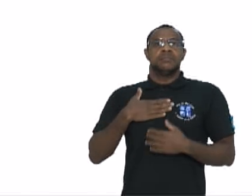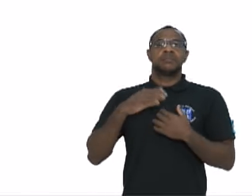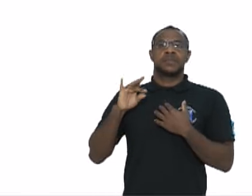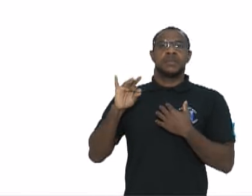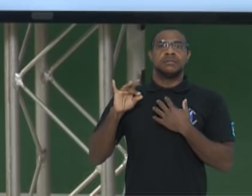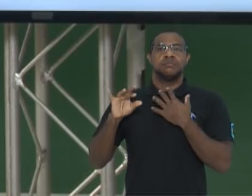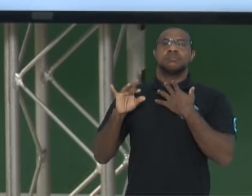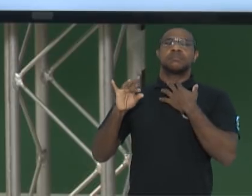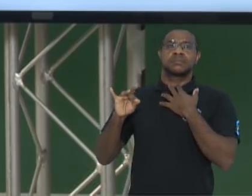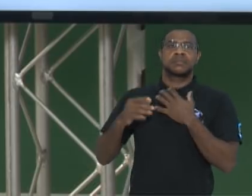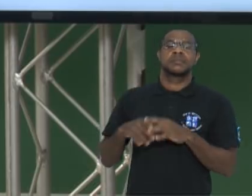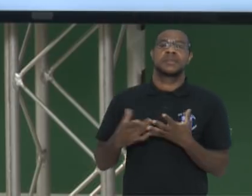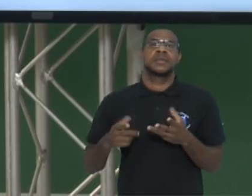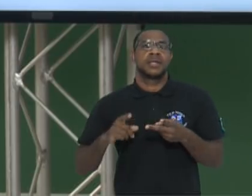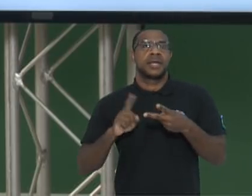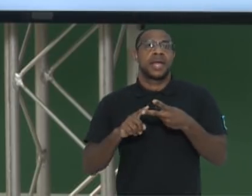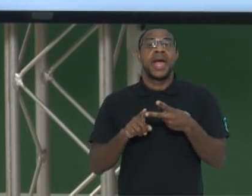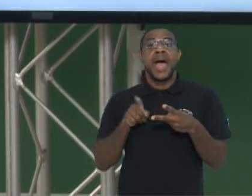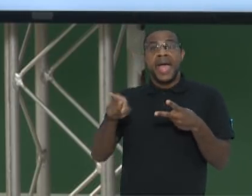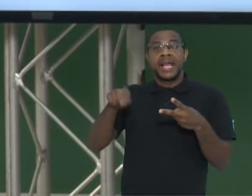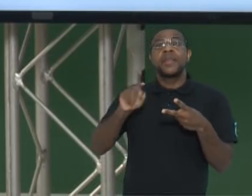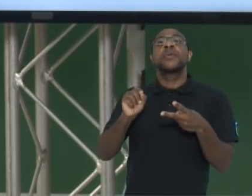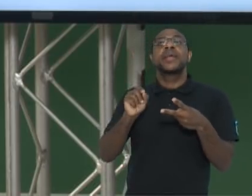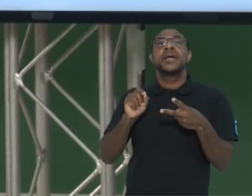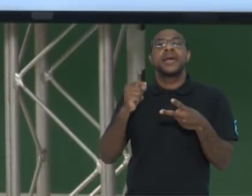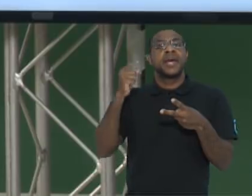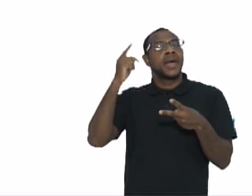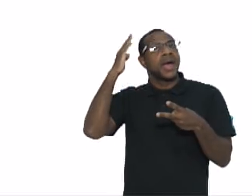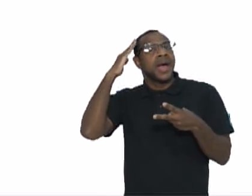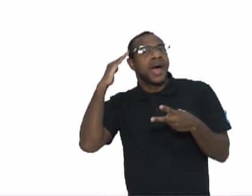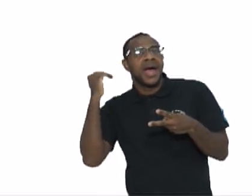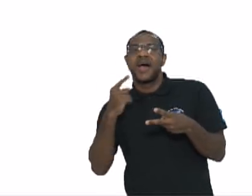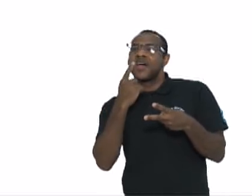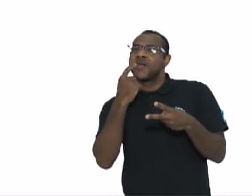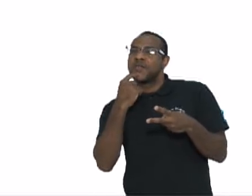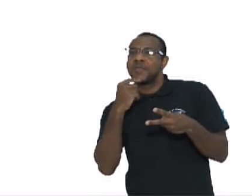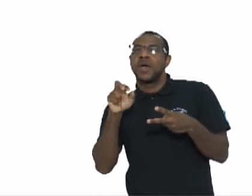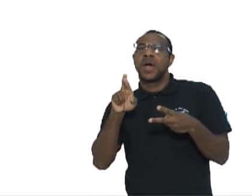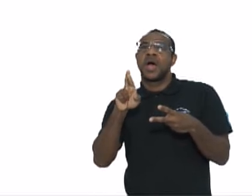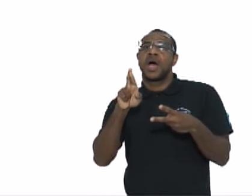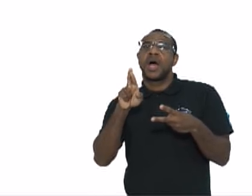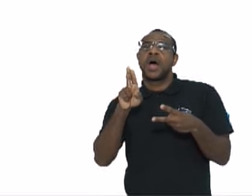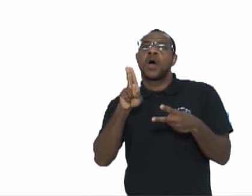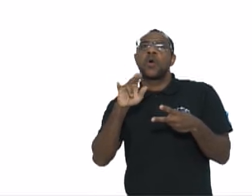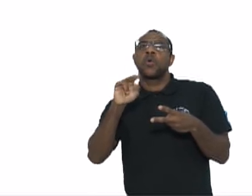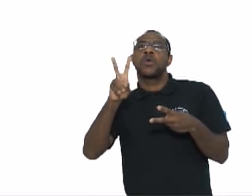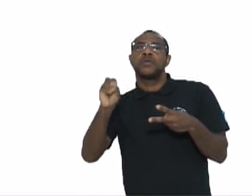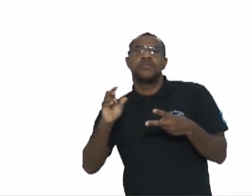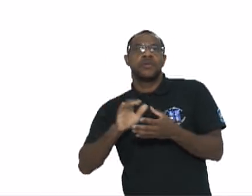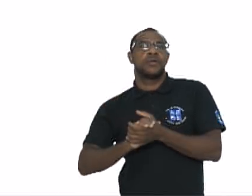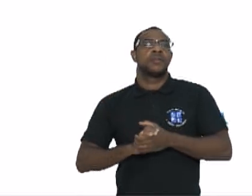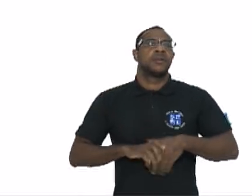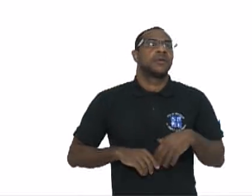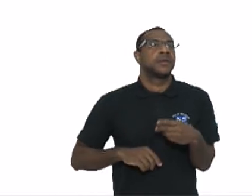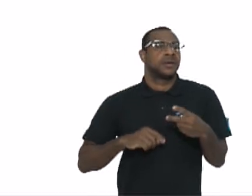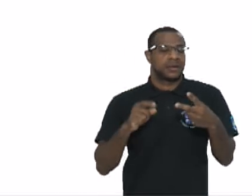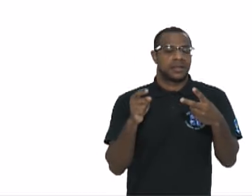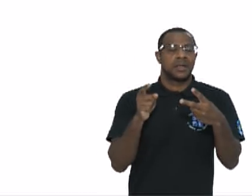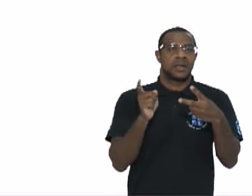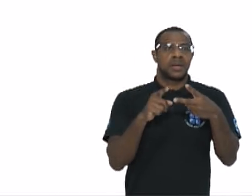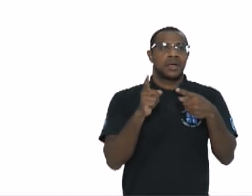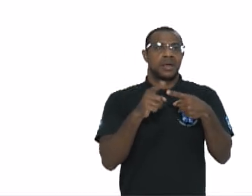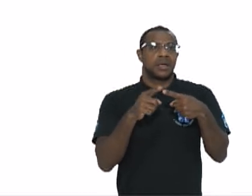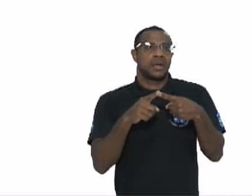ruiva. O que eu posso afirmar a partir disso? Há um efeito sinestésico que permite aguçar o campo de visão do